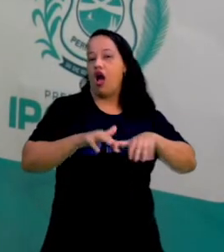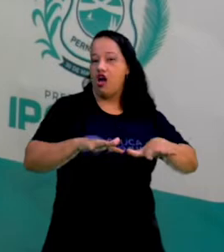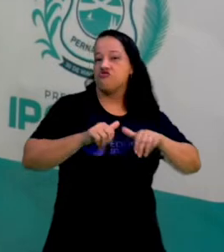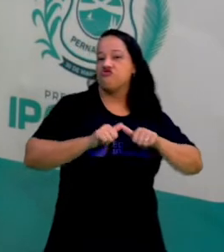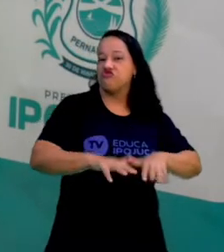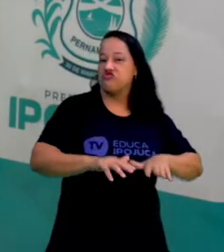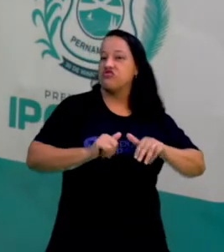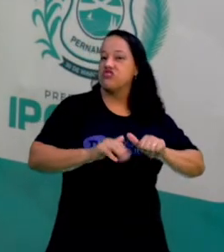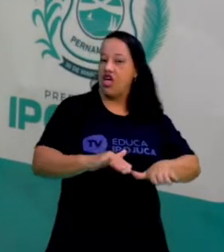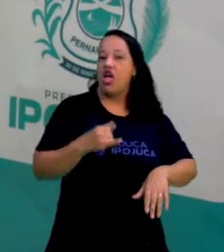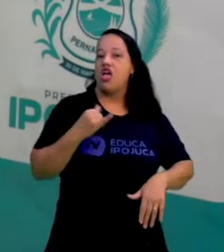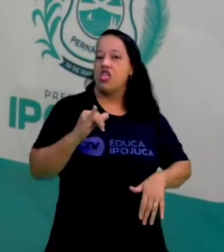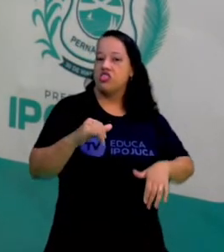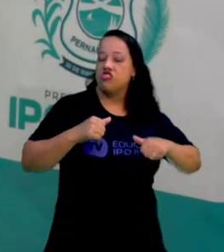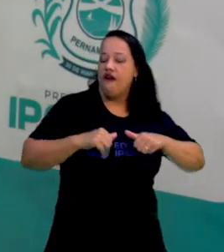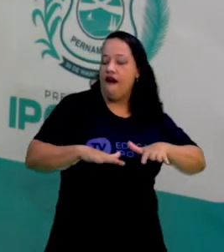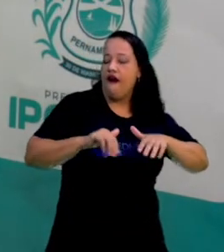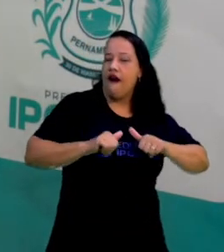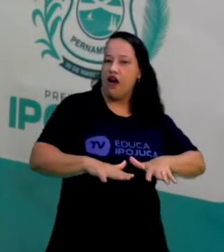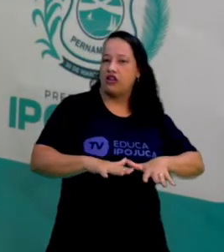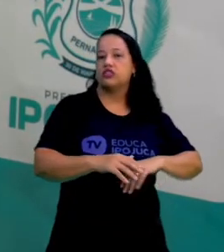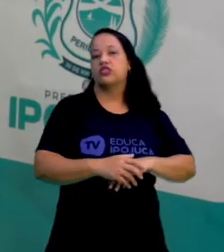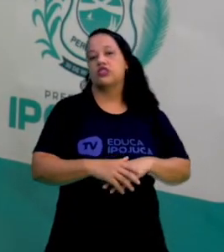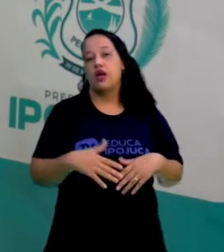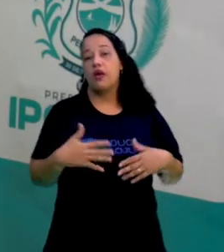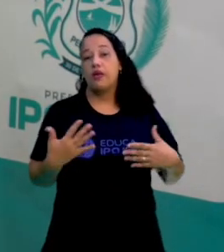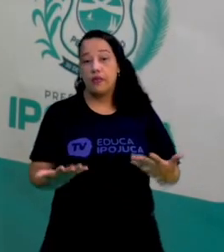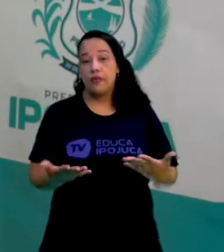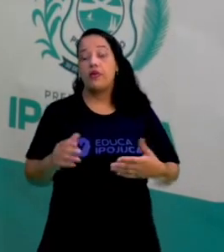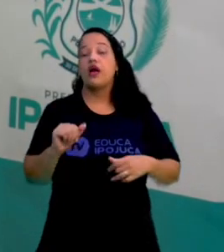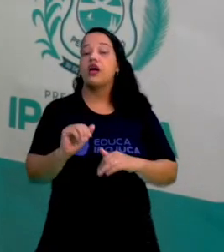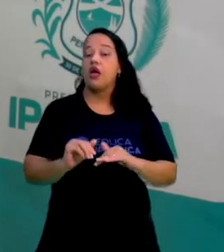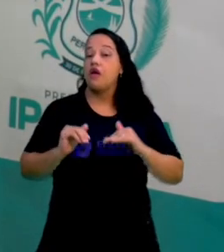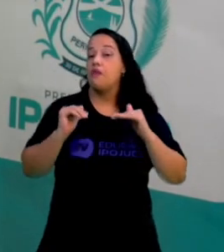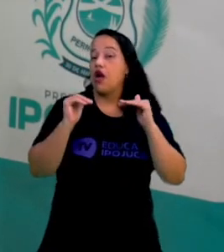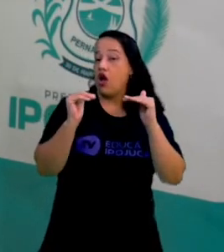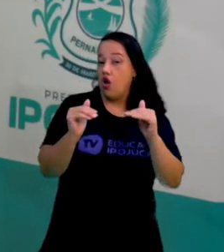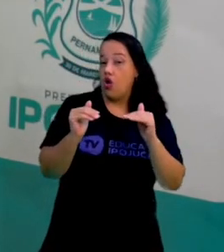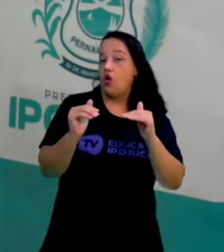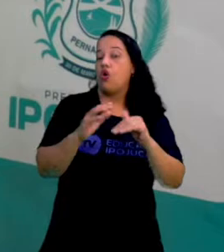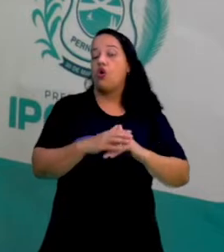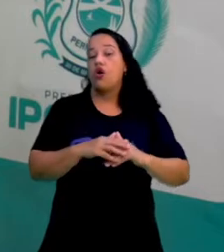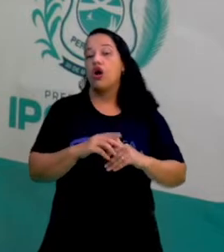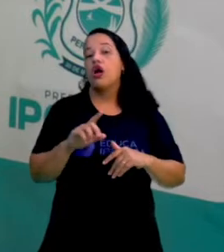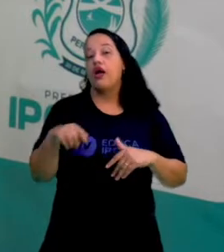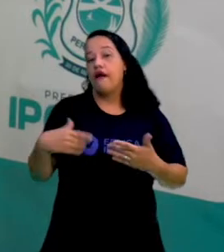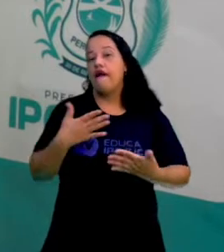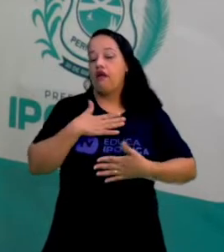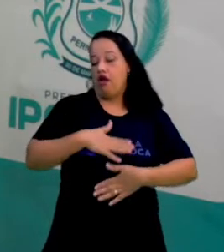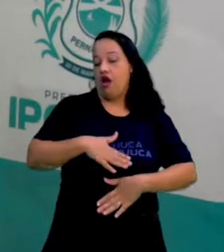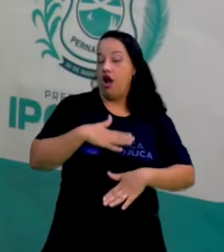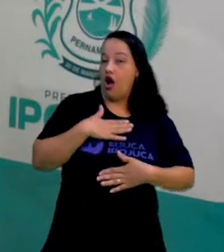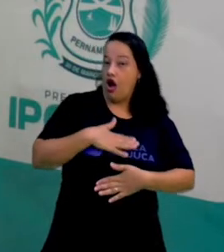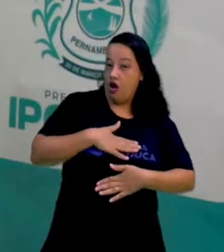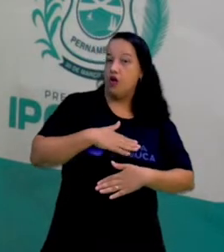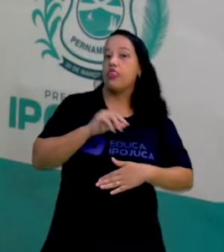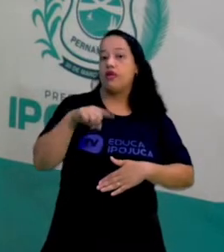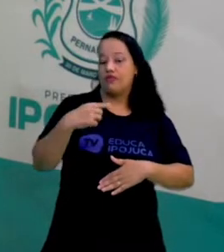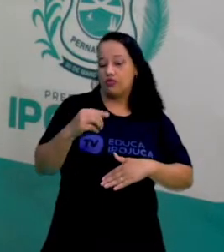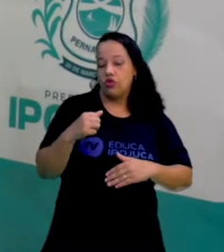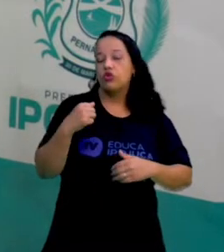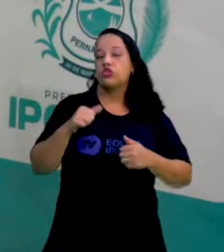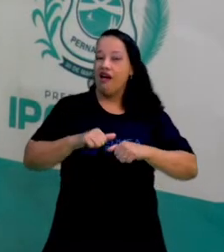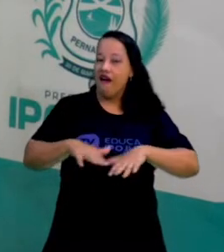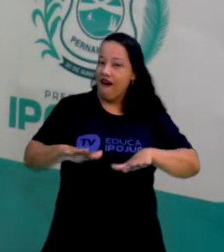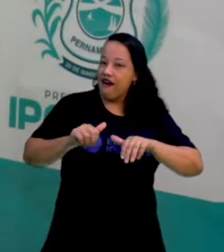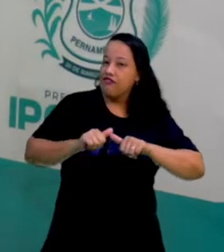calorias. Só que esse gasto ele vai ser um pouco superior do que aquele gasto no estado de repouso, tá? Ele não é